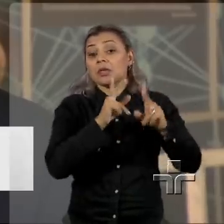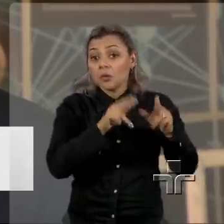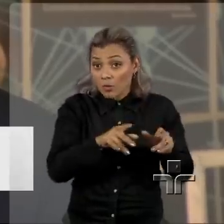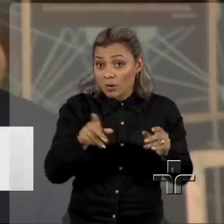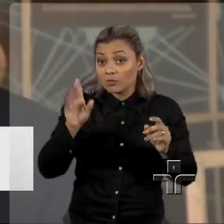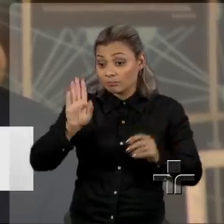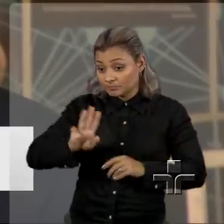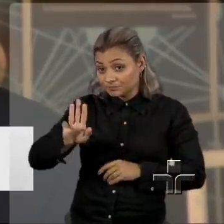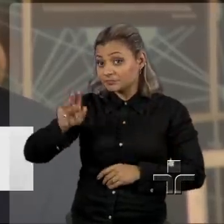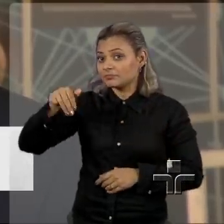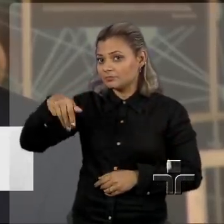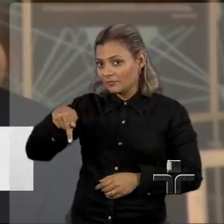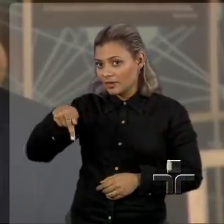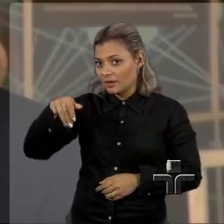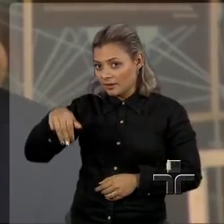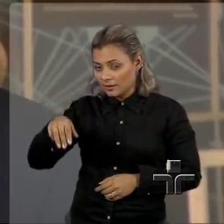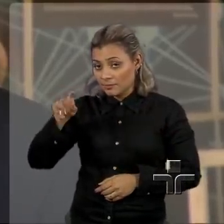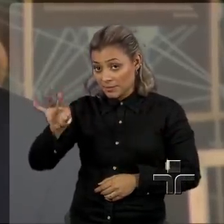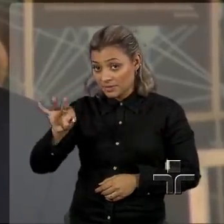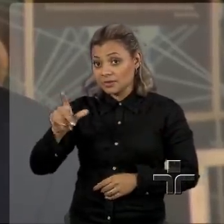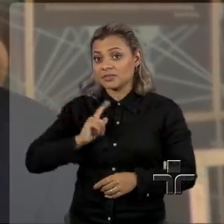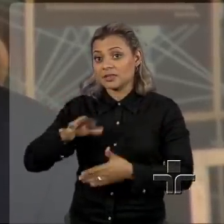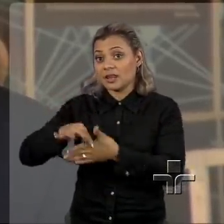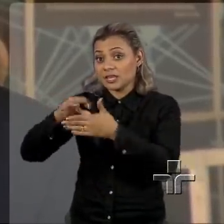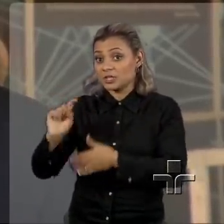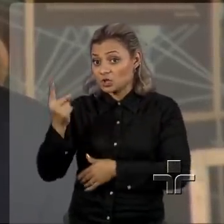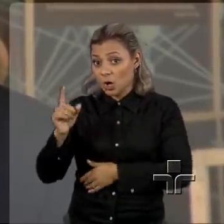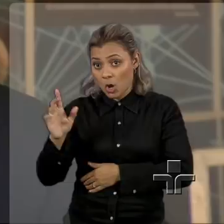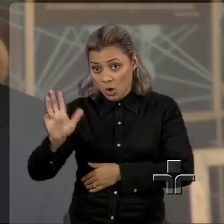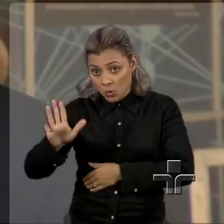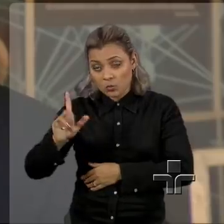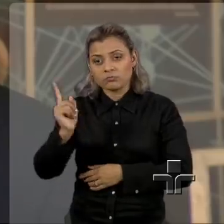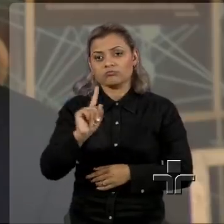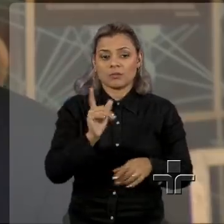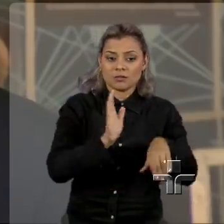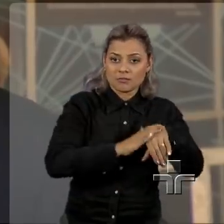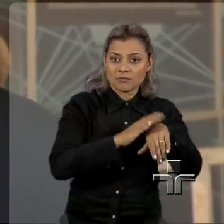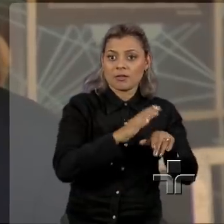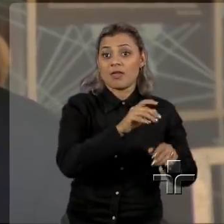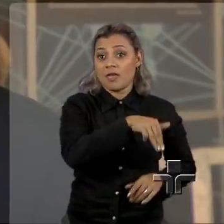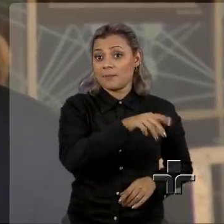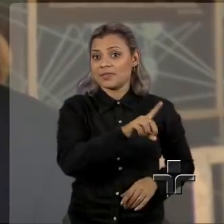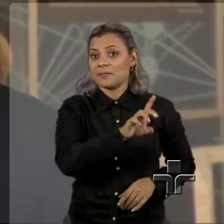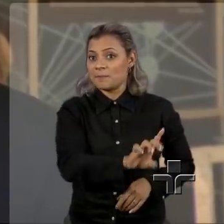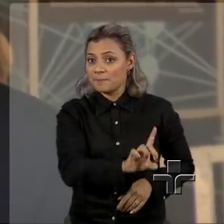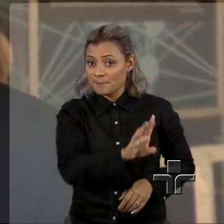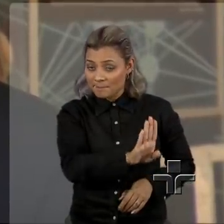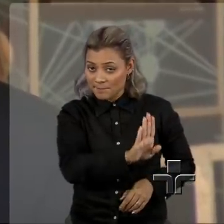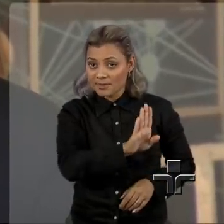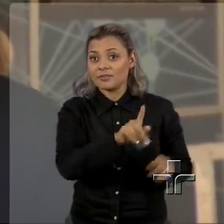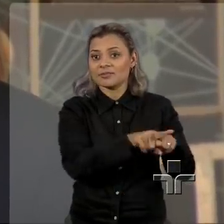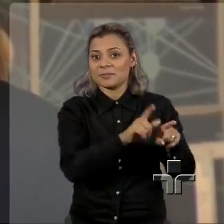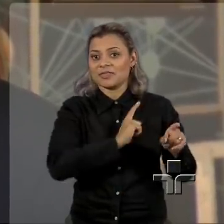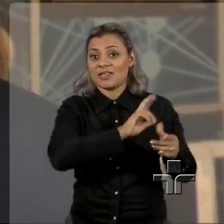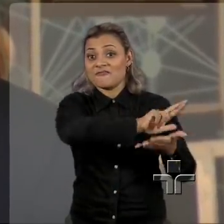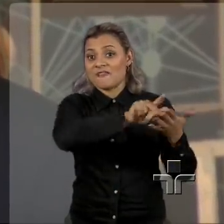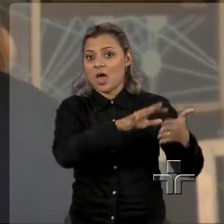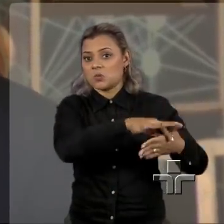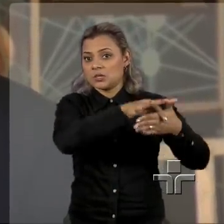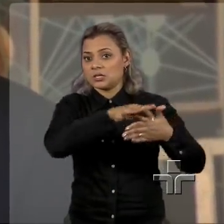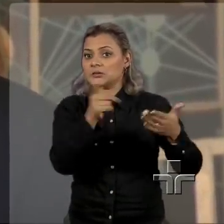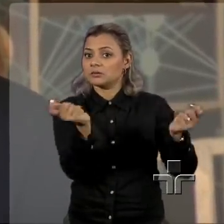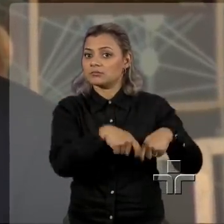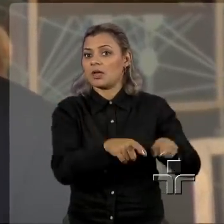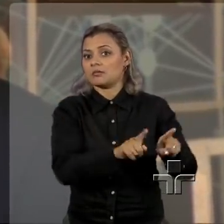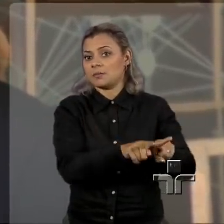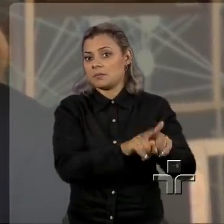O MDB ela é uma confederação de fortes líderes regionais, inclusive alguns devem estar comemorando hoje a prisão de Temer. O fato da gente